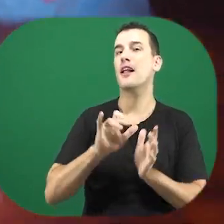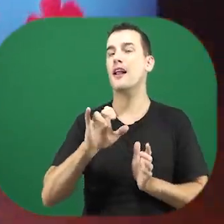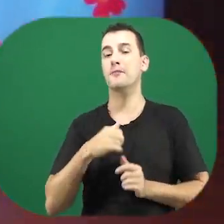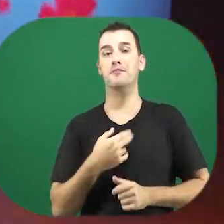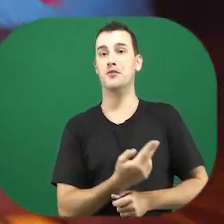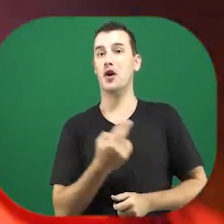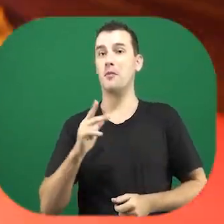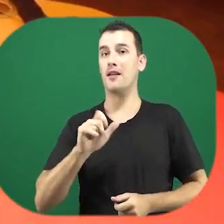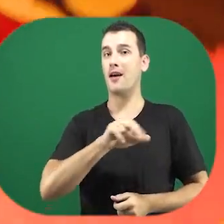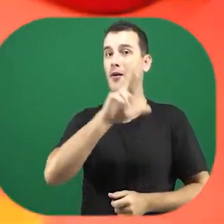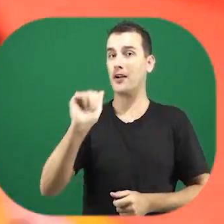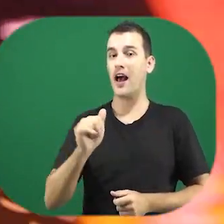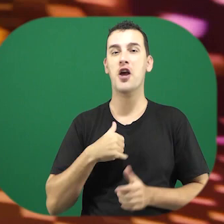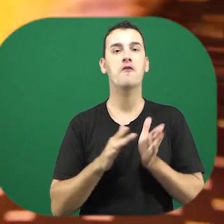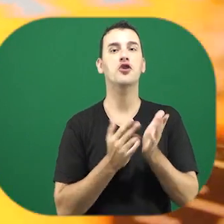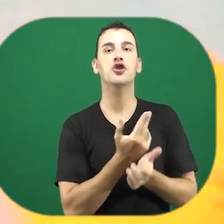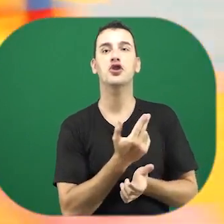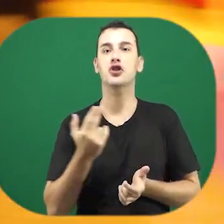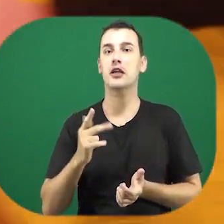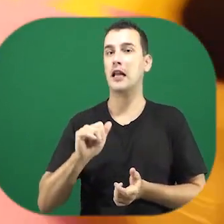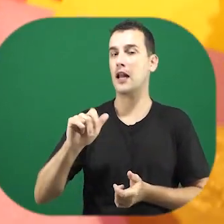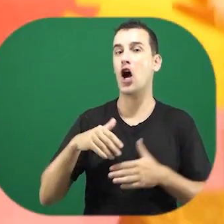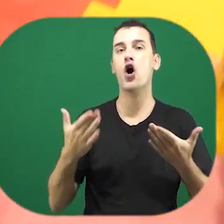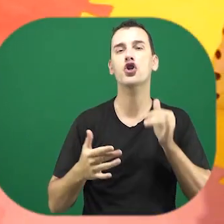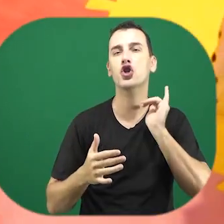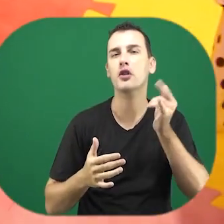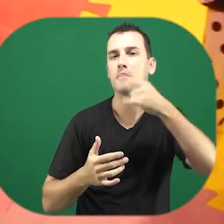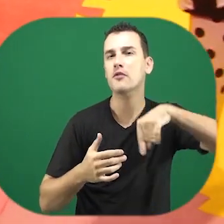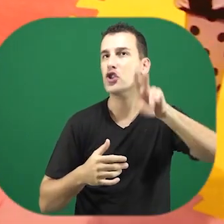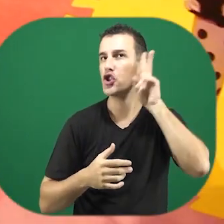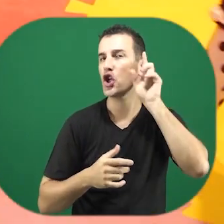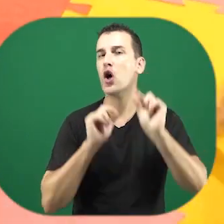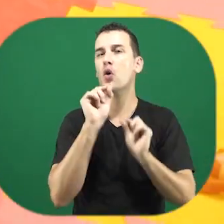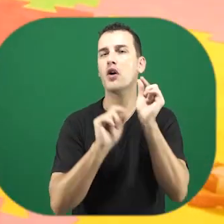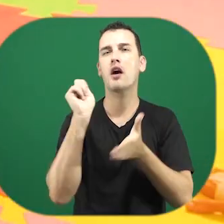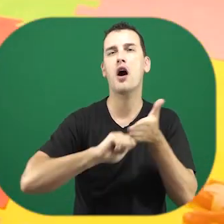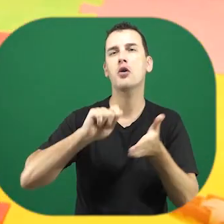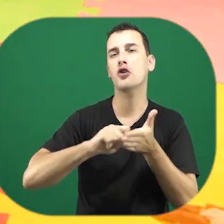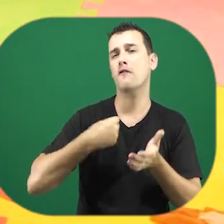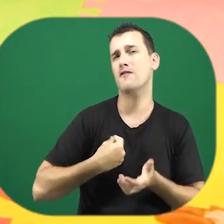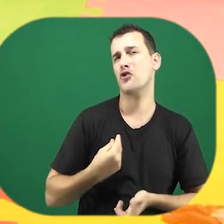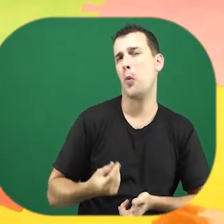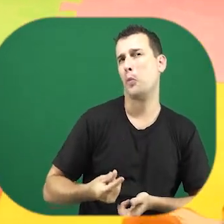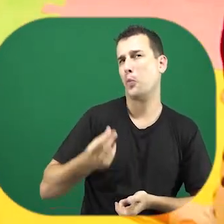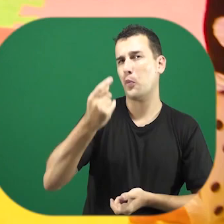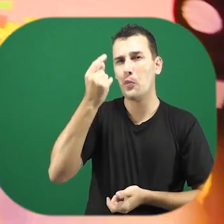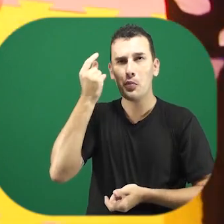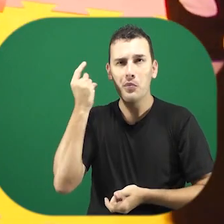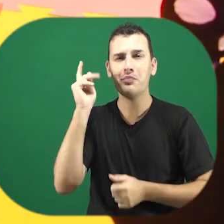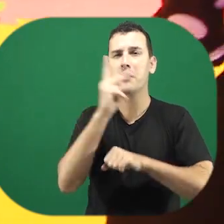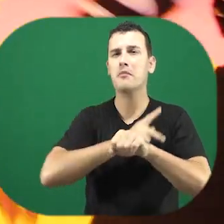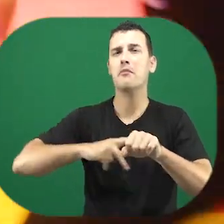conta que eu sou a Lala. E hoje a gente vai contar pra vocês a história de um autor que viveu há muitos anos atrás, num